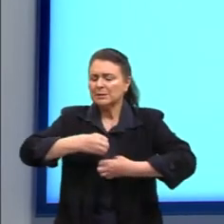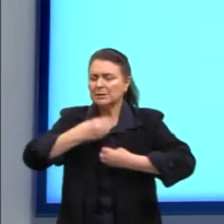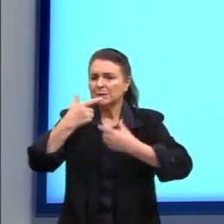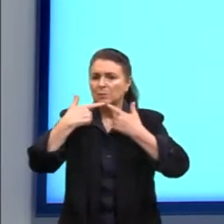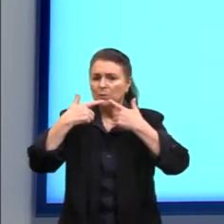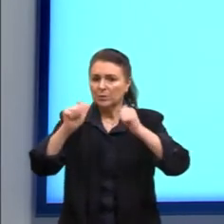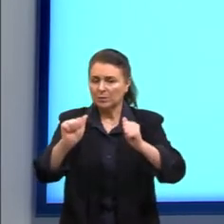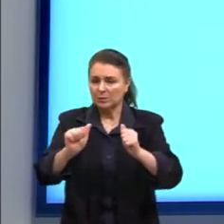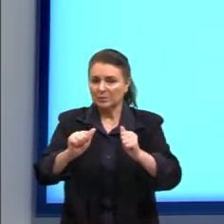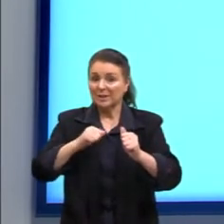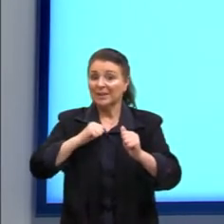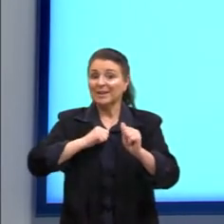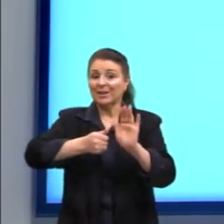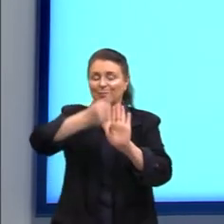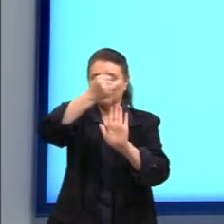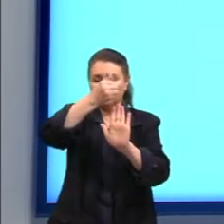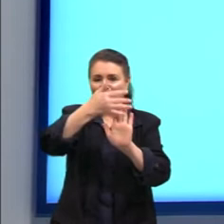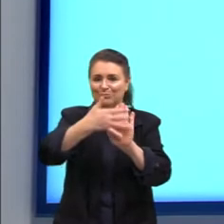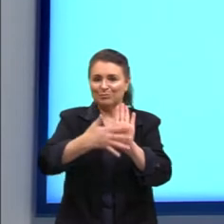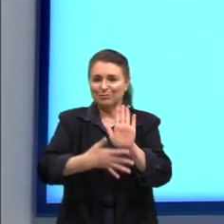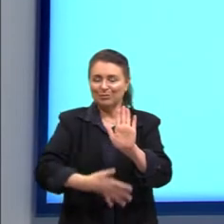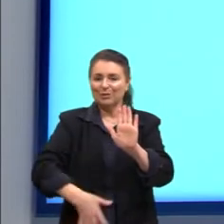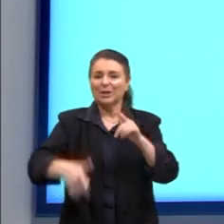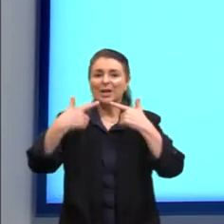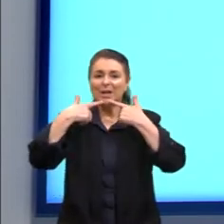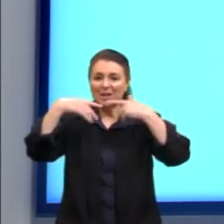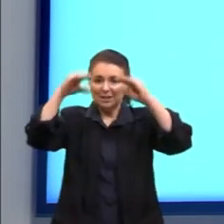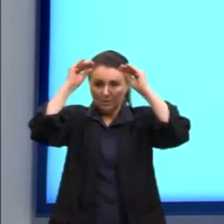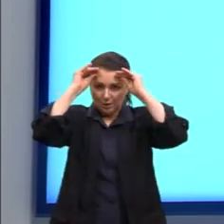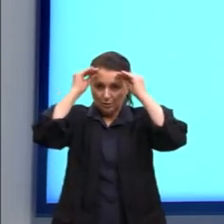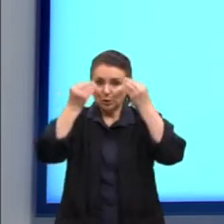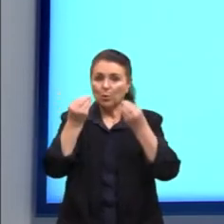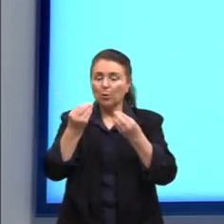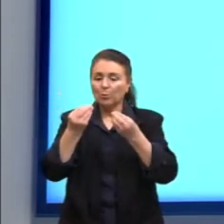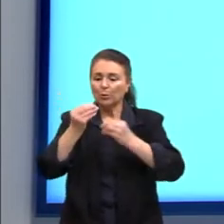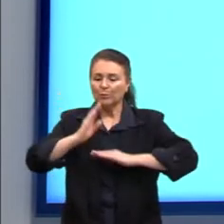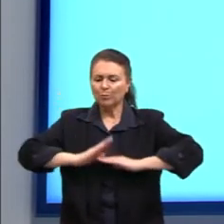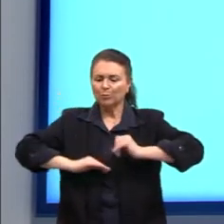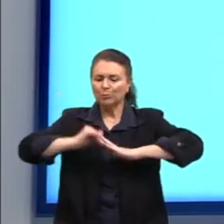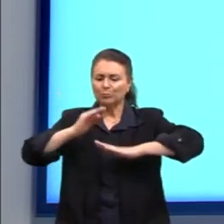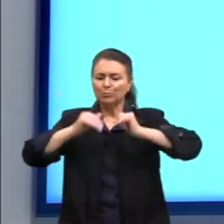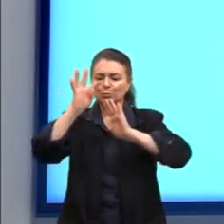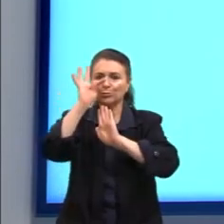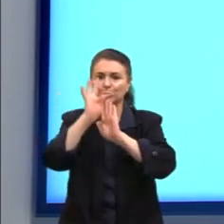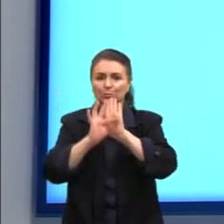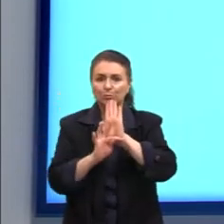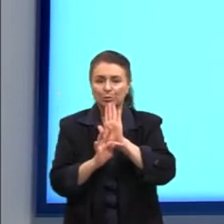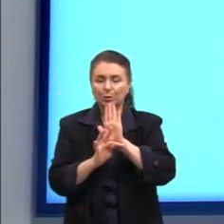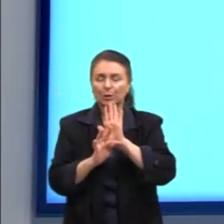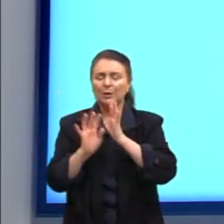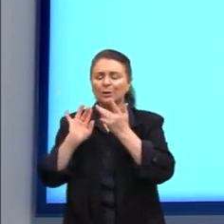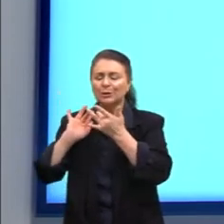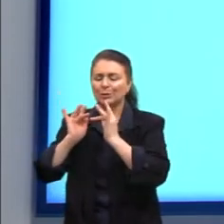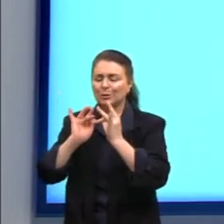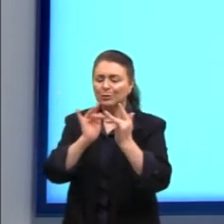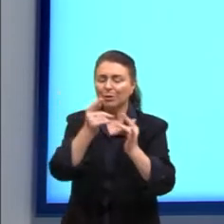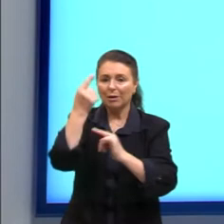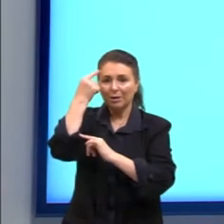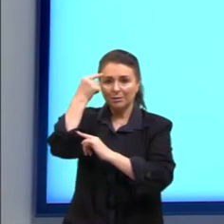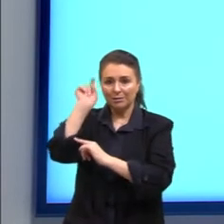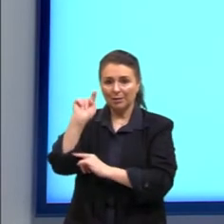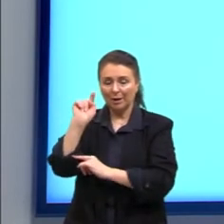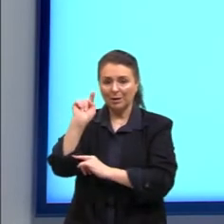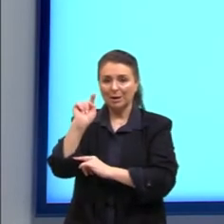exemplo, as figuras de linguagem. Como é que a gente faz uma construção de texto? E como é que a gente articula as ideias e